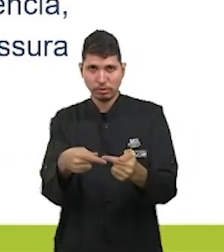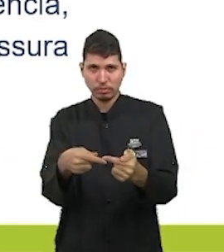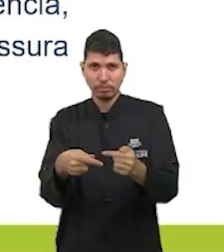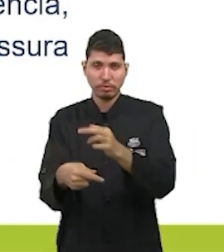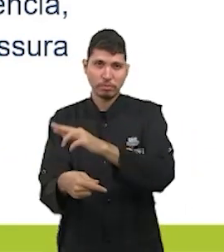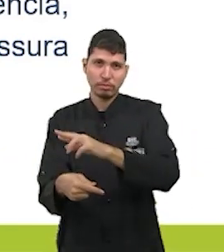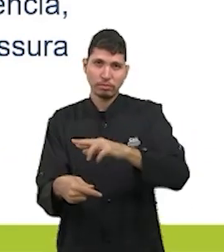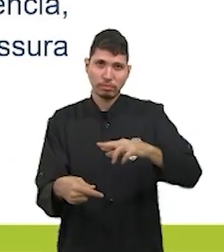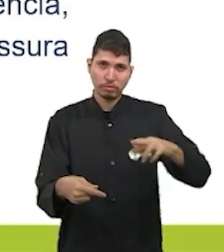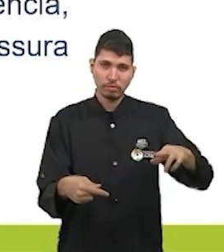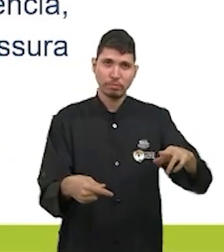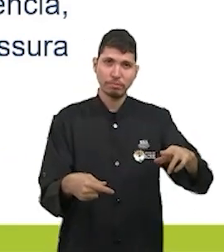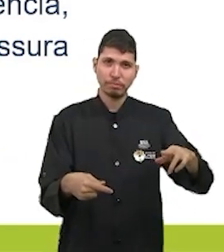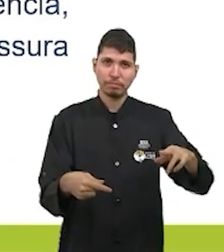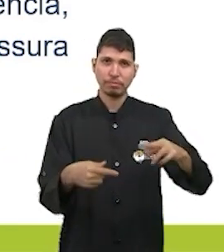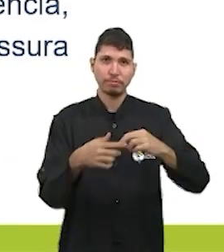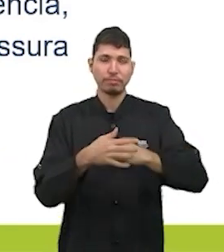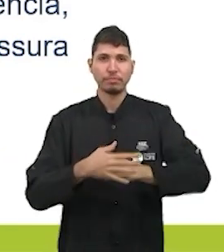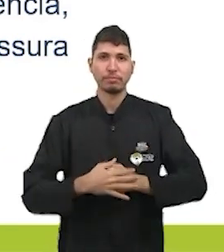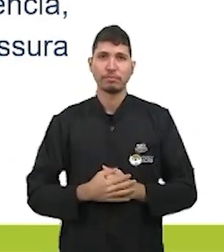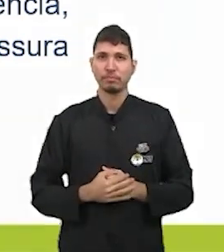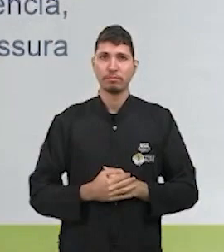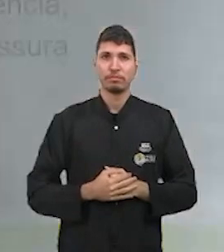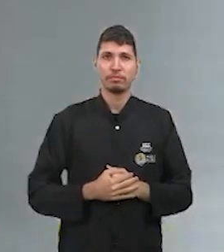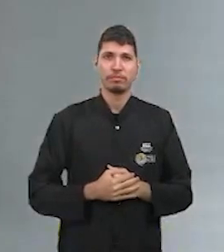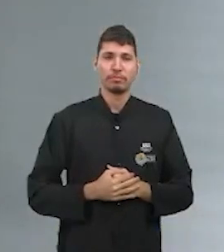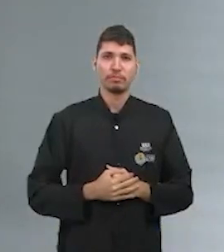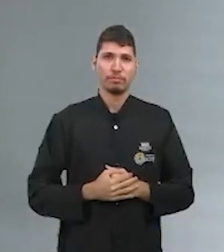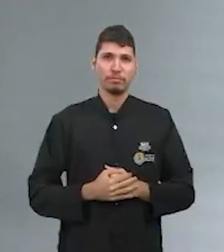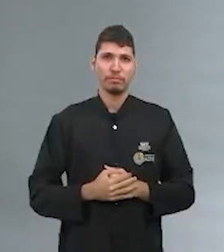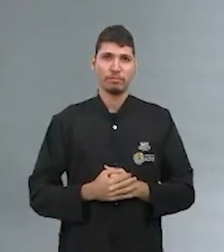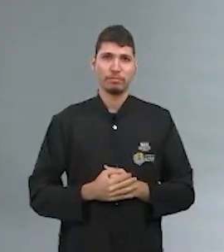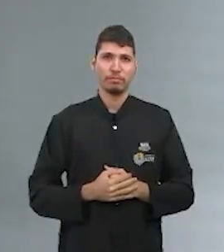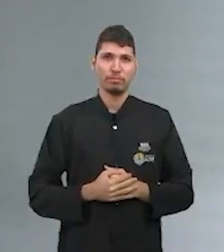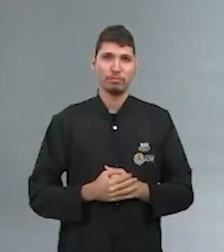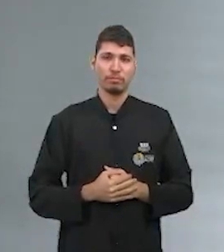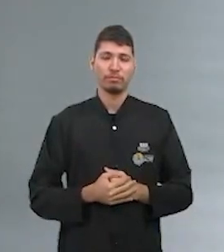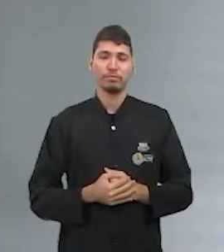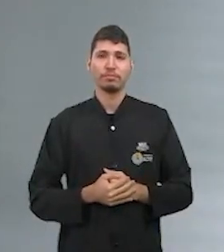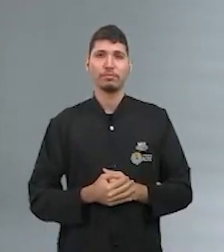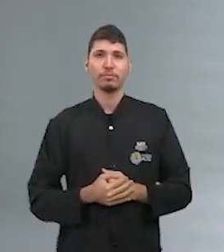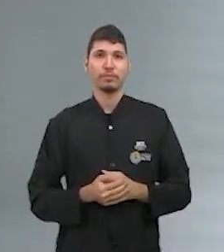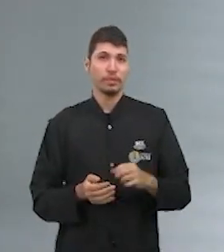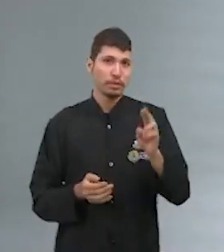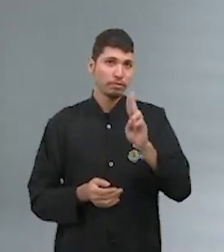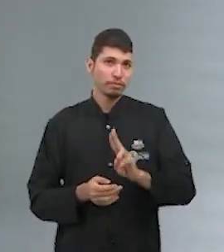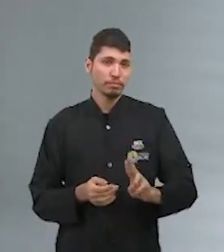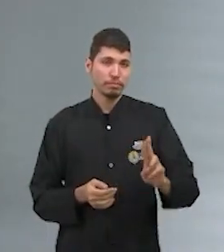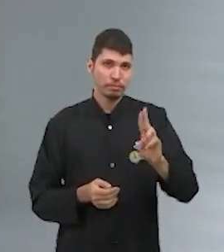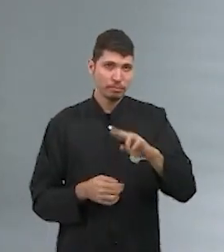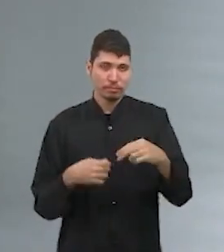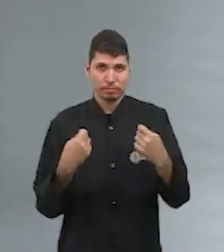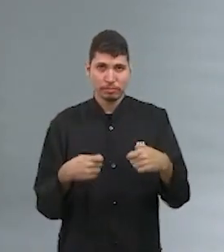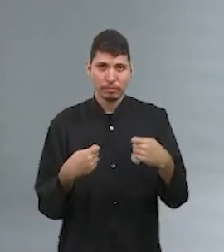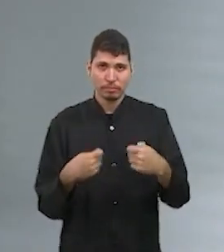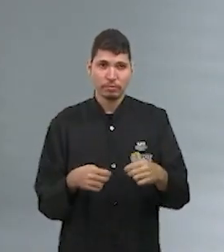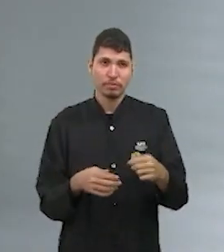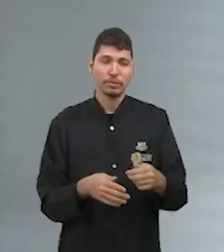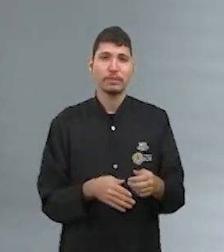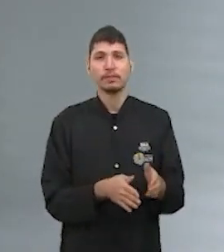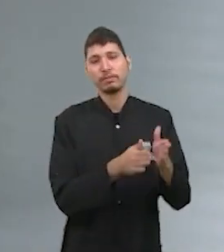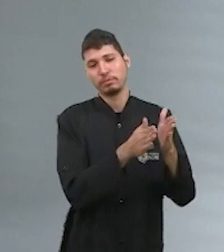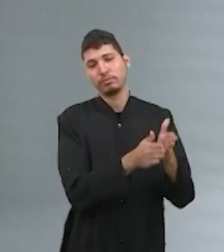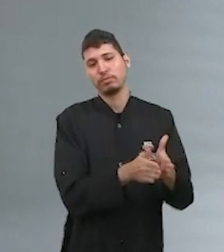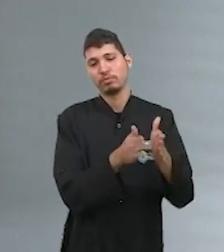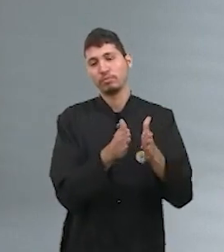condutor. Então, né, a gente já entendeu dessa questão que eles vão ter que colocar em série. E esse